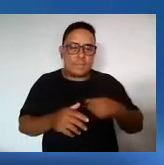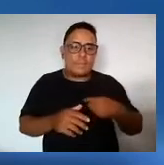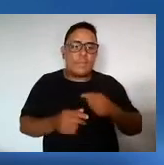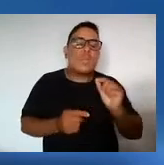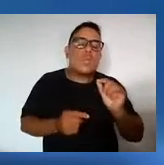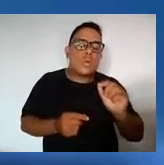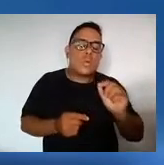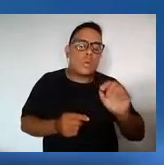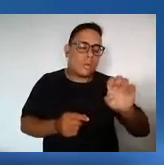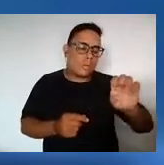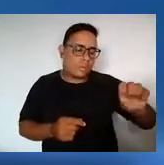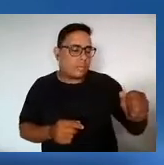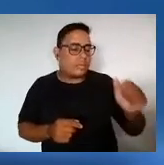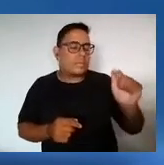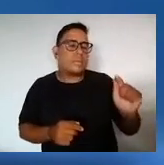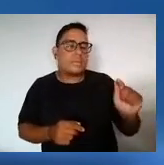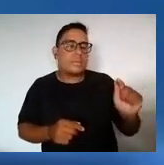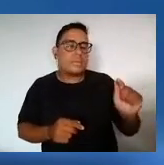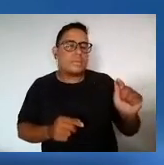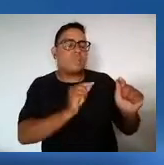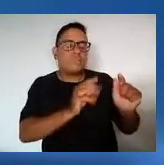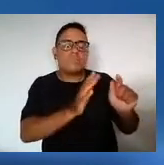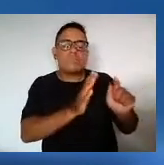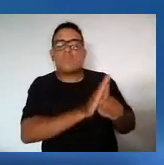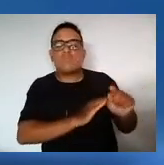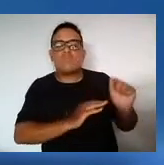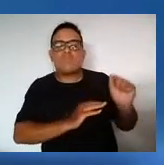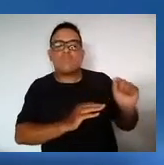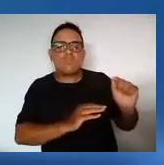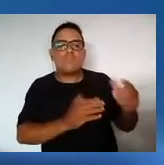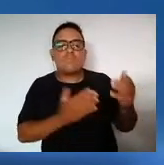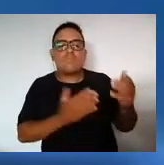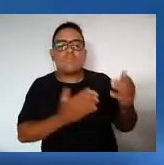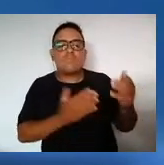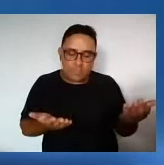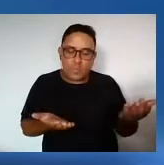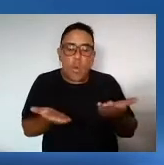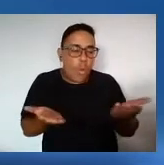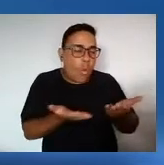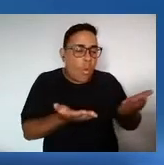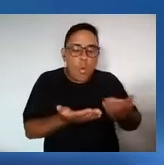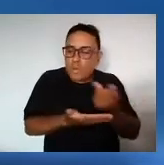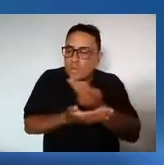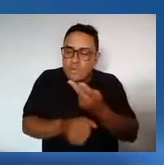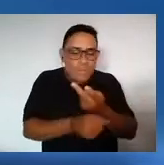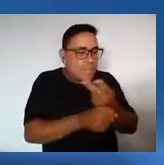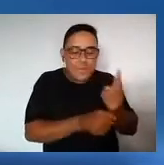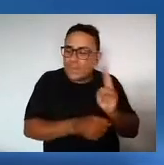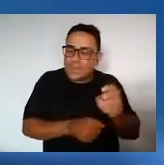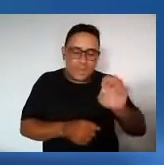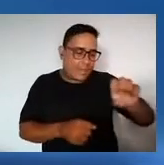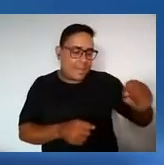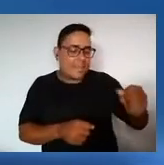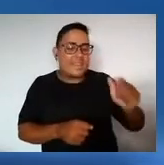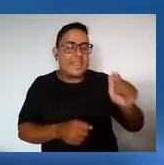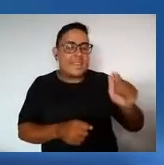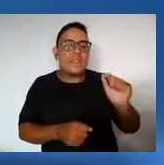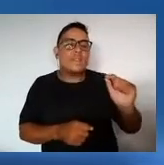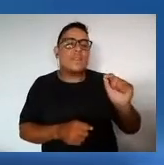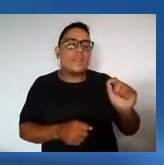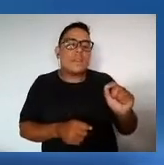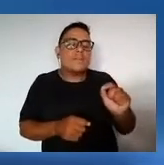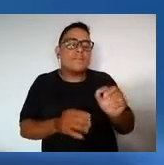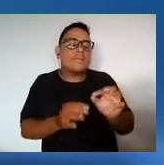que é ESG, né? A pergunta, acho que mais procurada esse ano ou no ano passado. É super